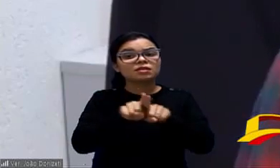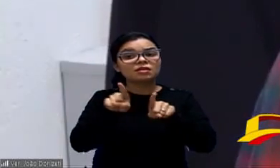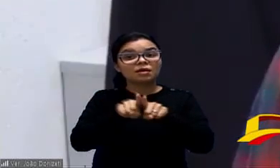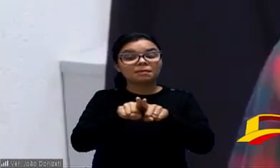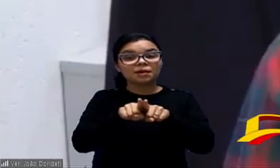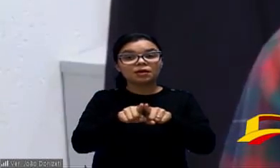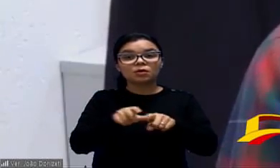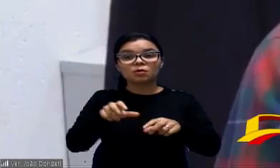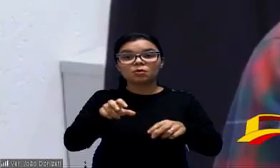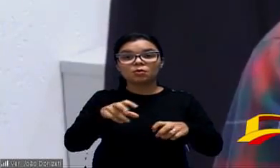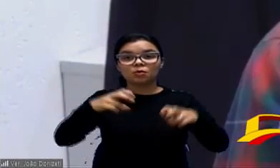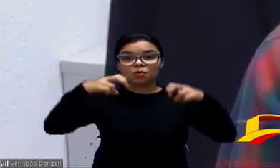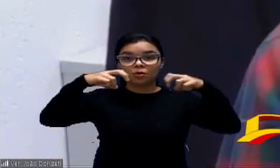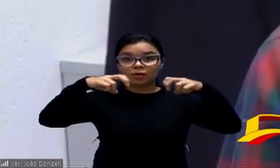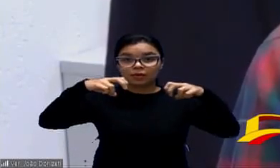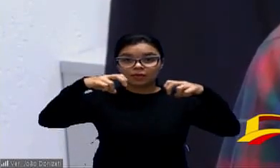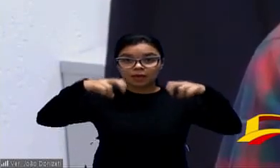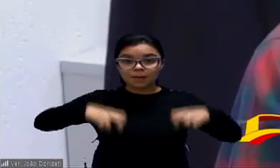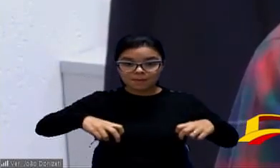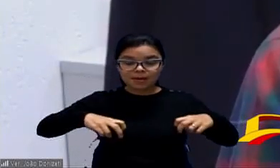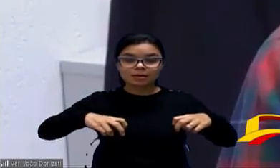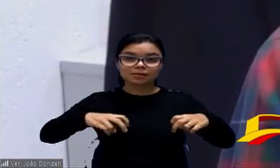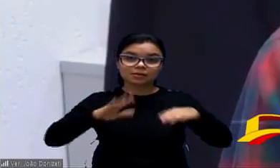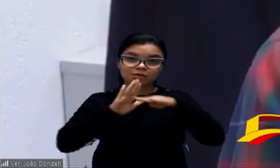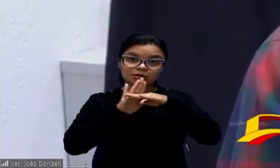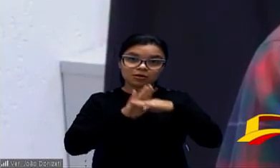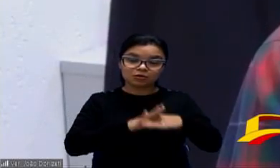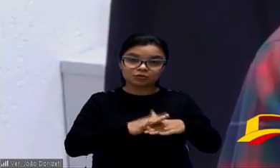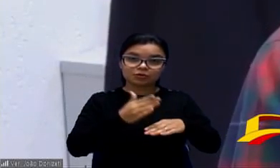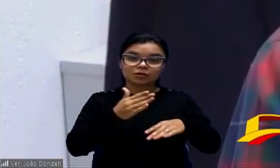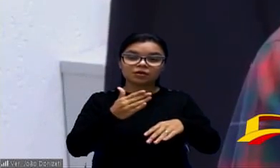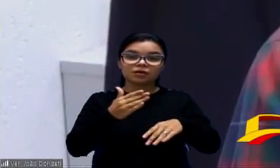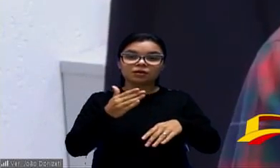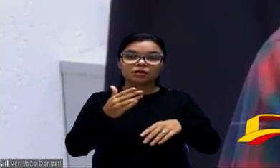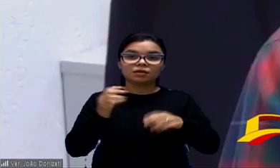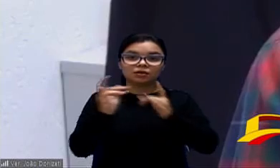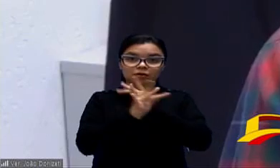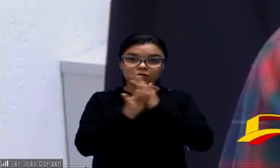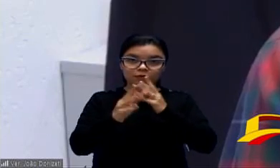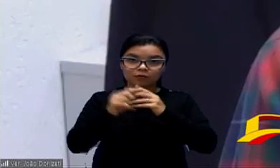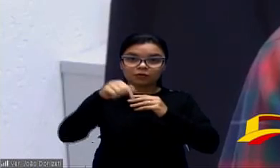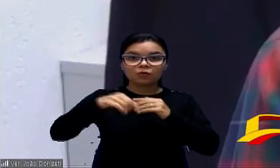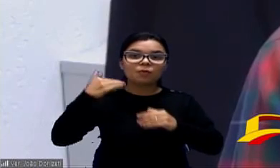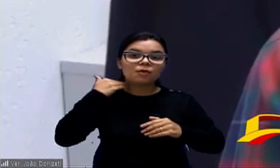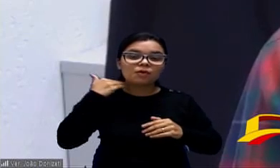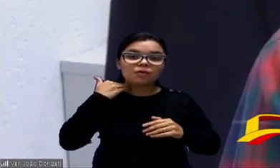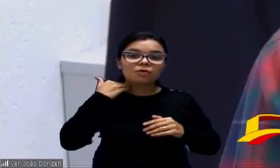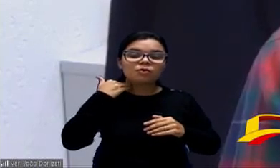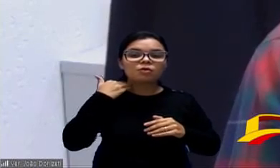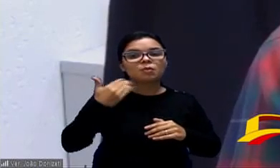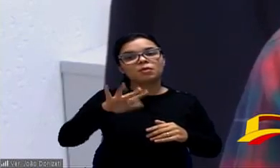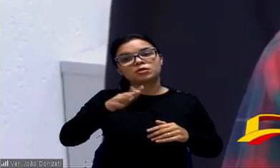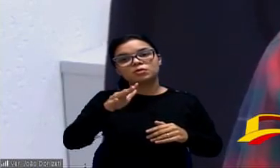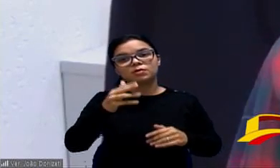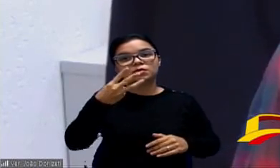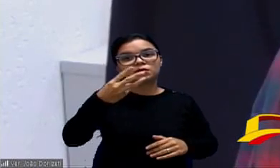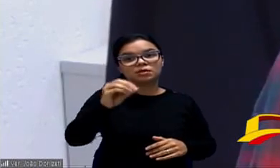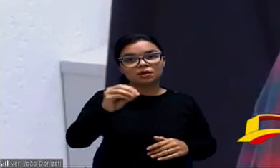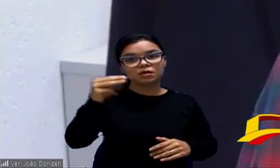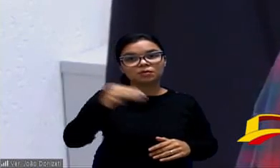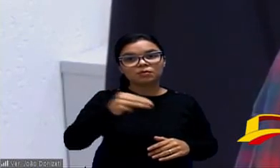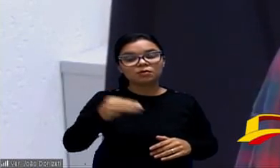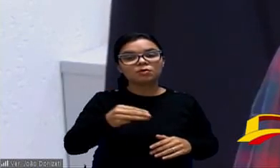senhor presidente, até 30 minutos em dias normais e até 45 minutos em véspera